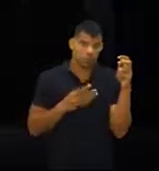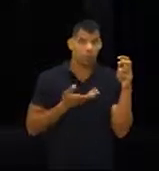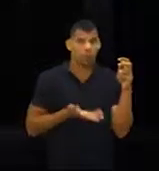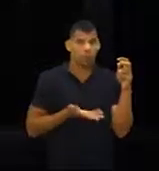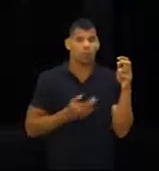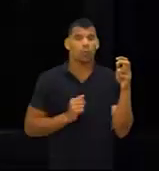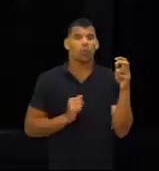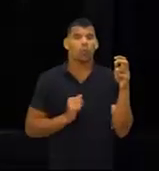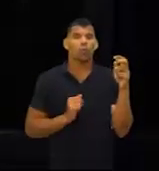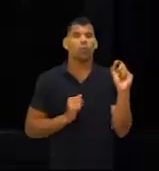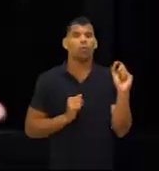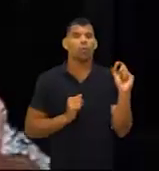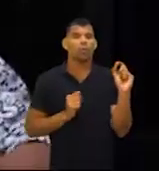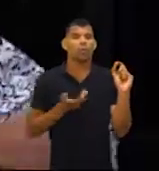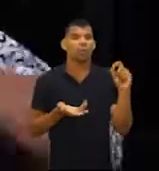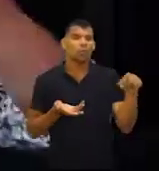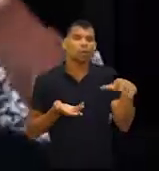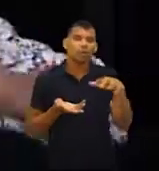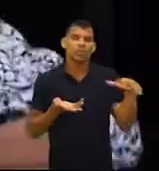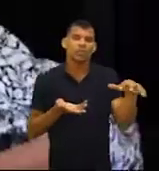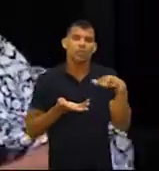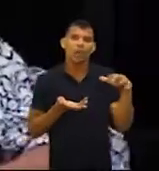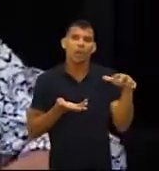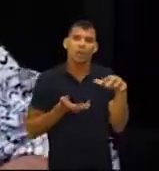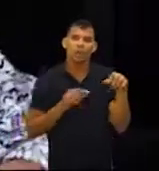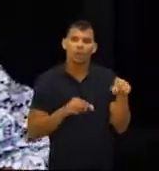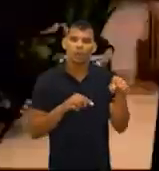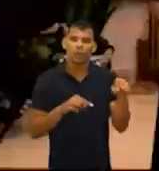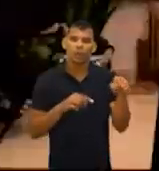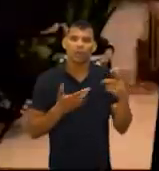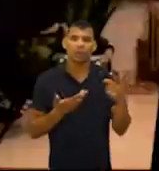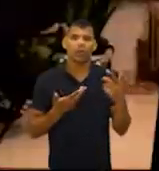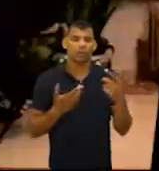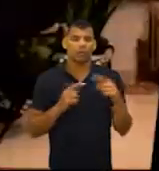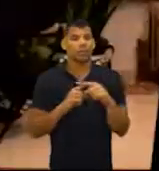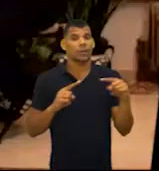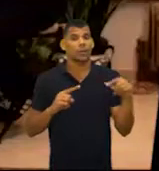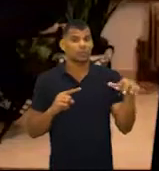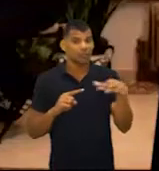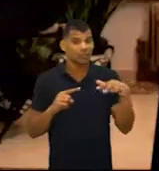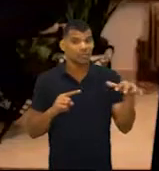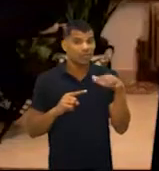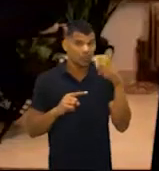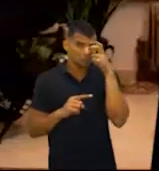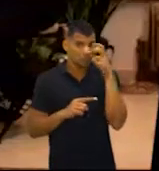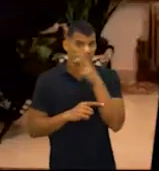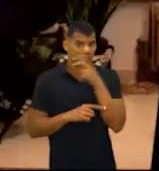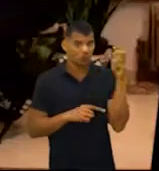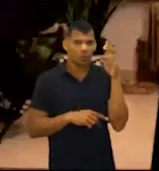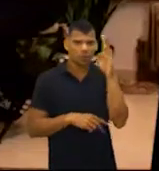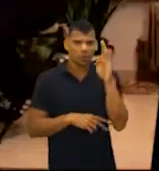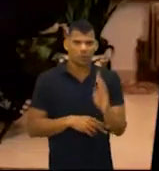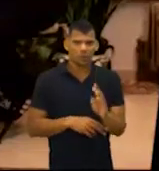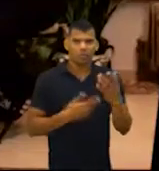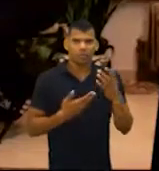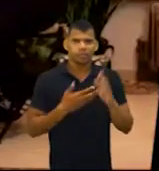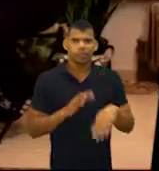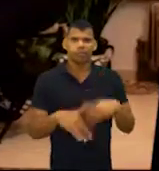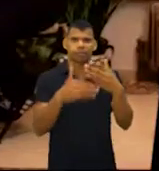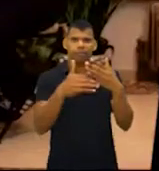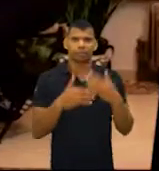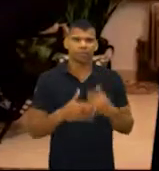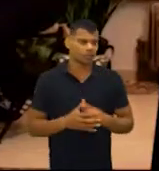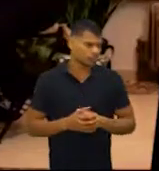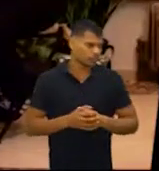cultura da própria cultura de um povo, de uma região, que isso preserva de uma certa maneira, mas, no geral, a